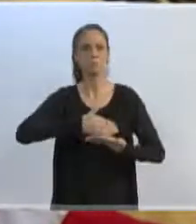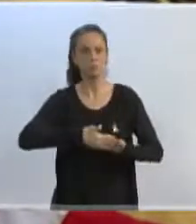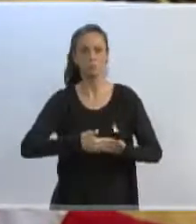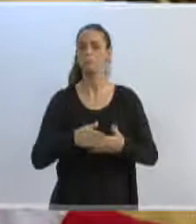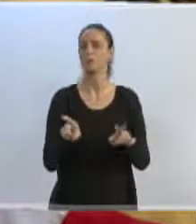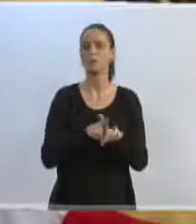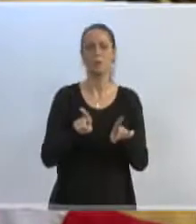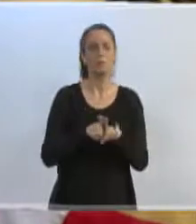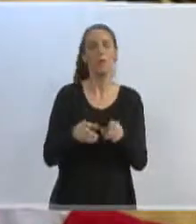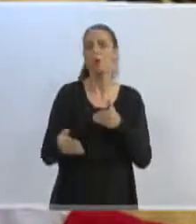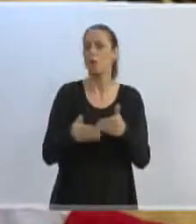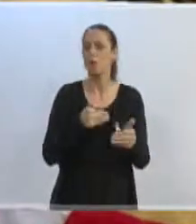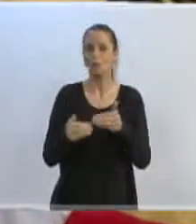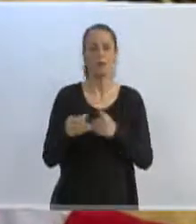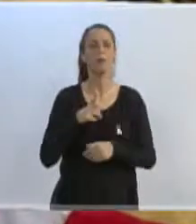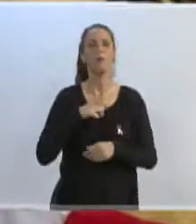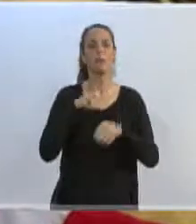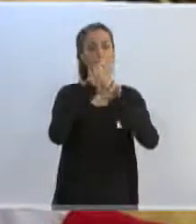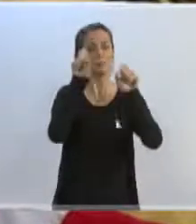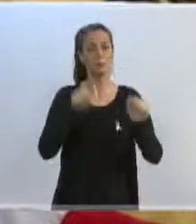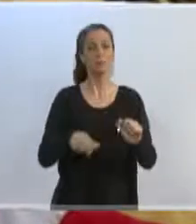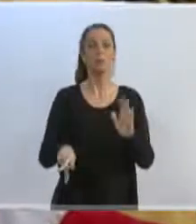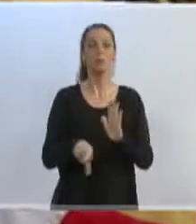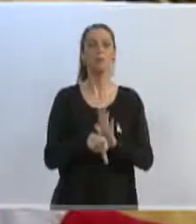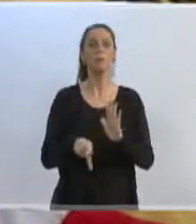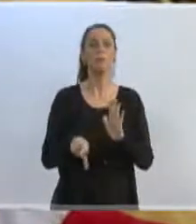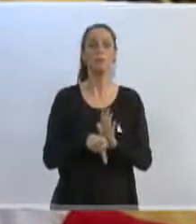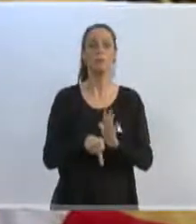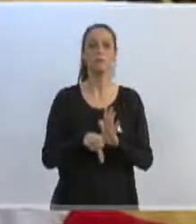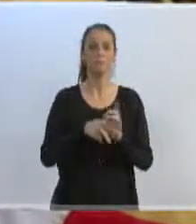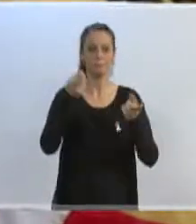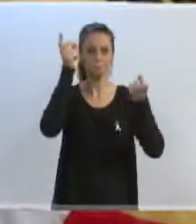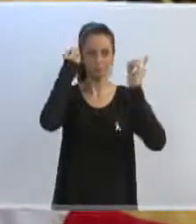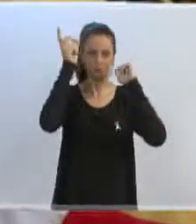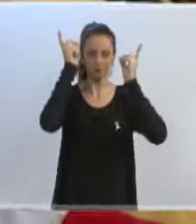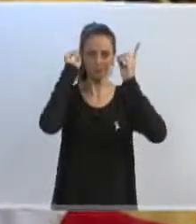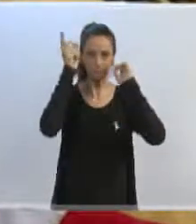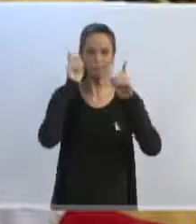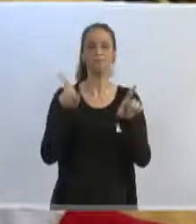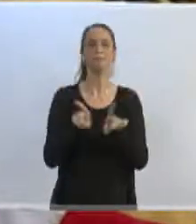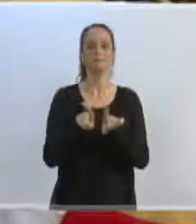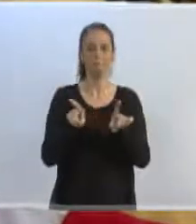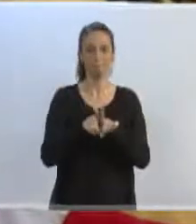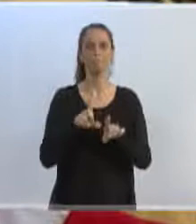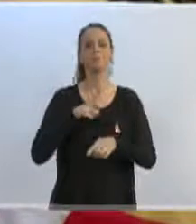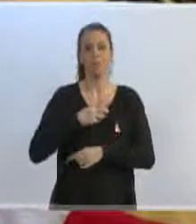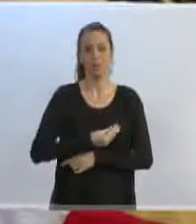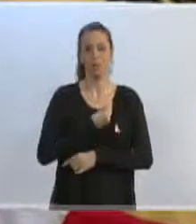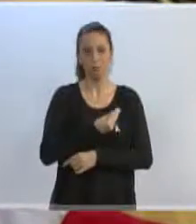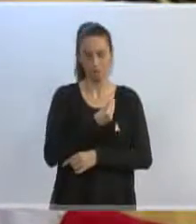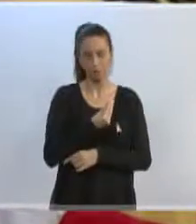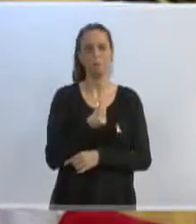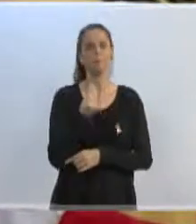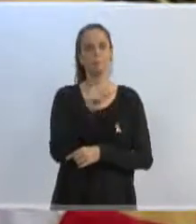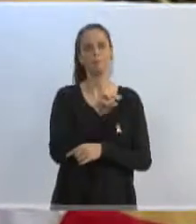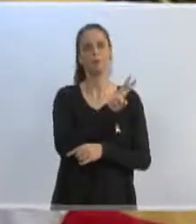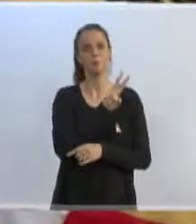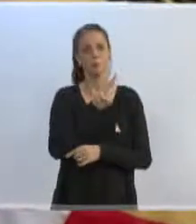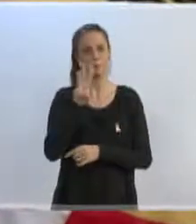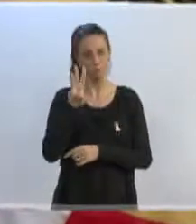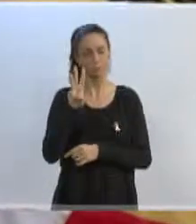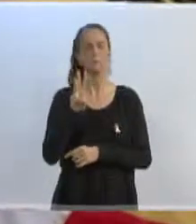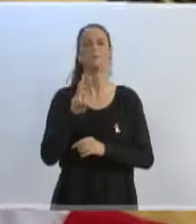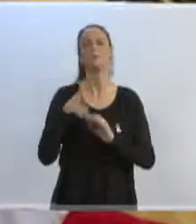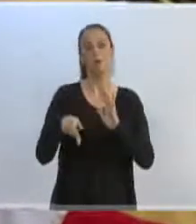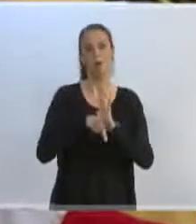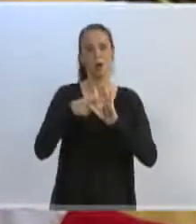dispositivos móveis com sistemas Android e iOS. Também fica disponível no site da Câmara,